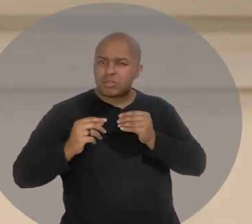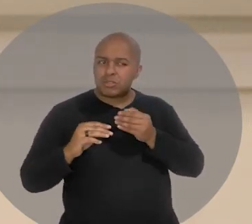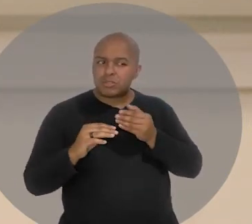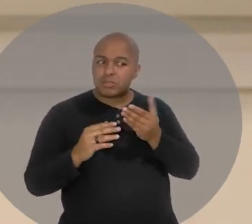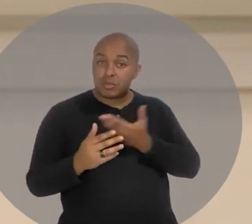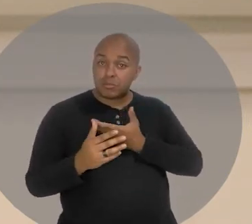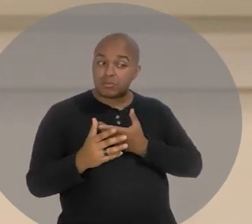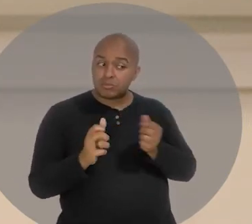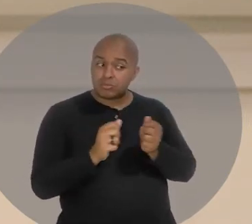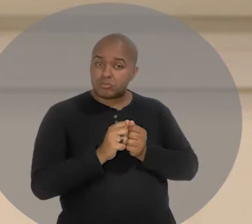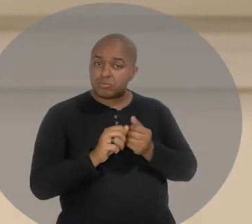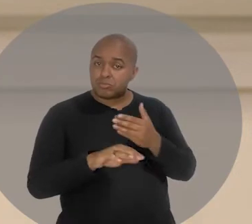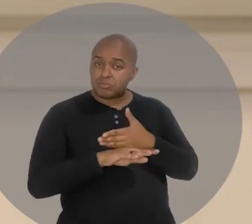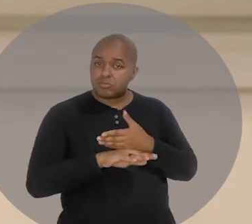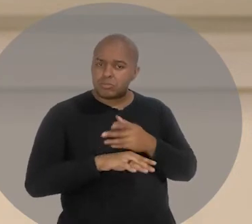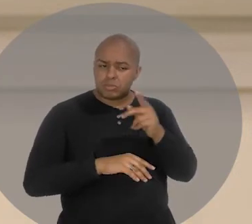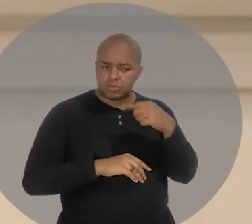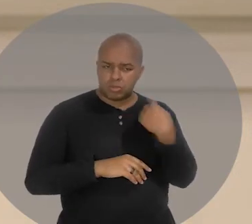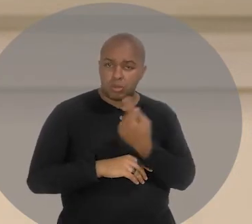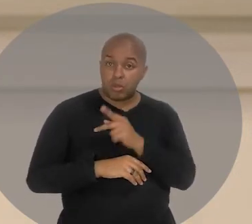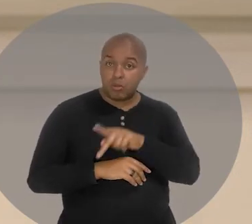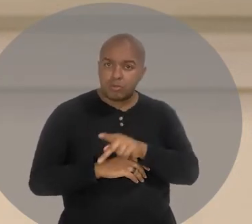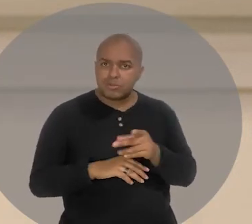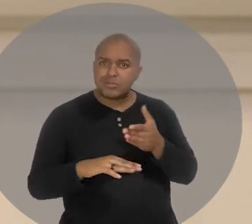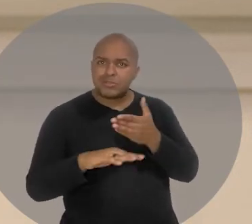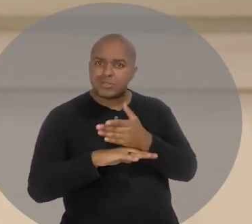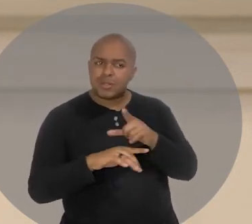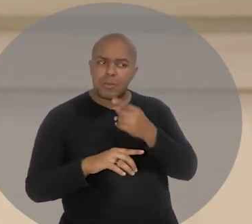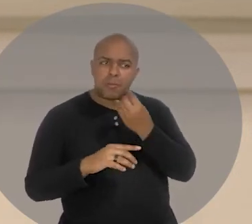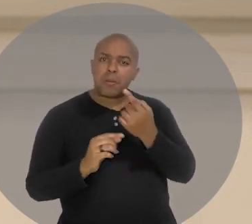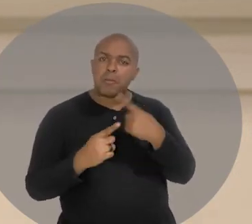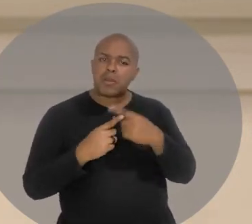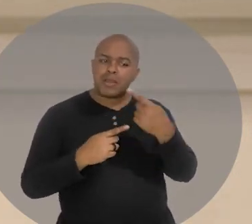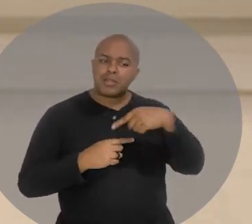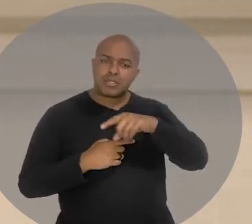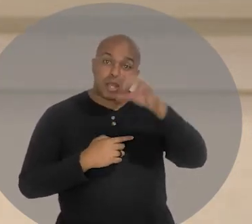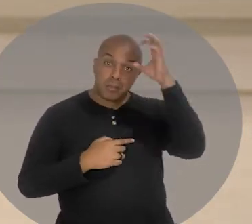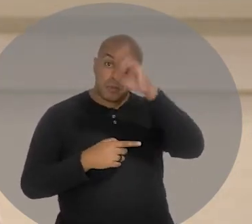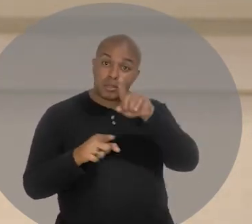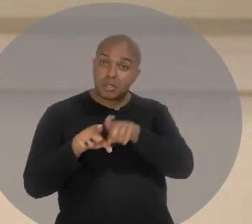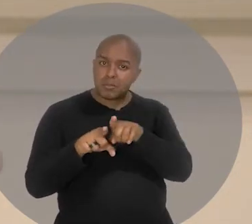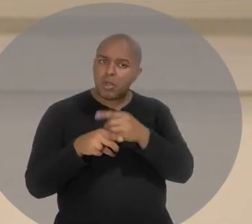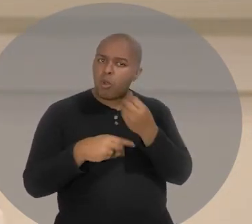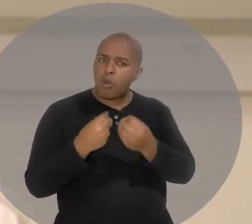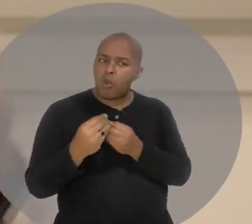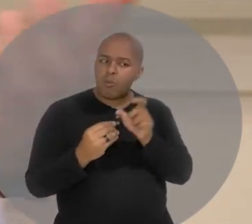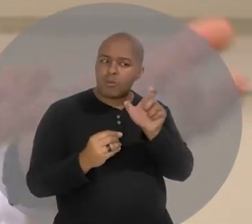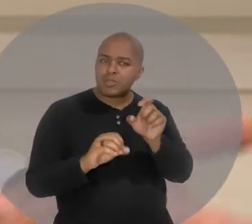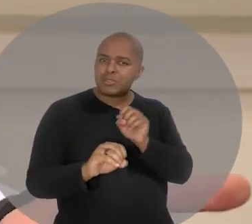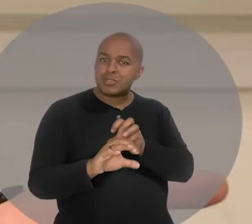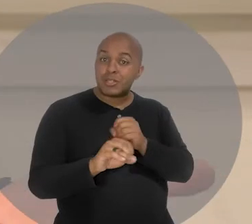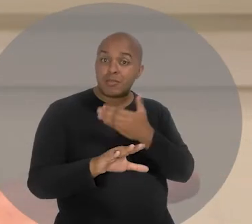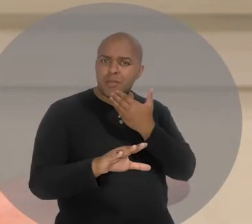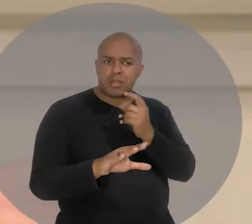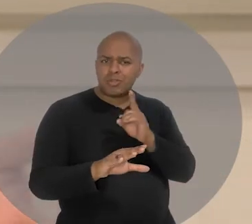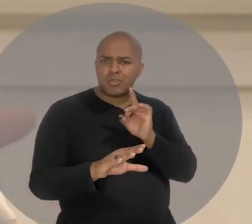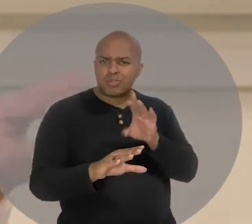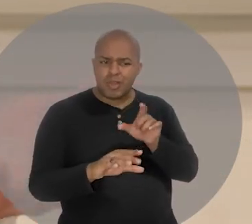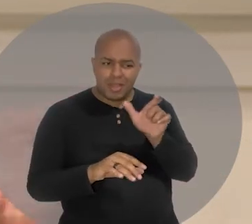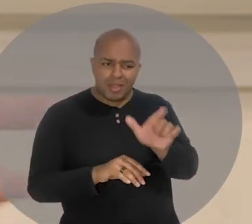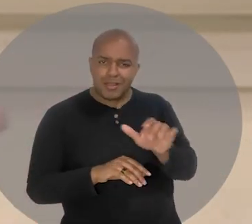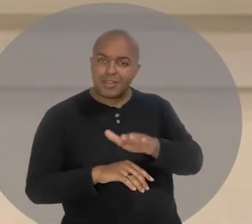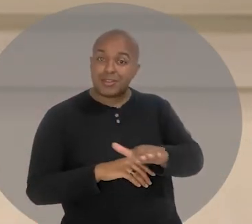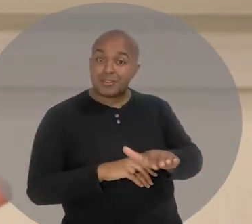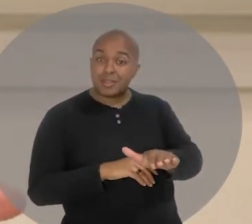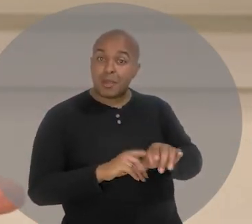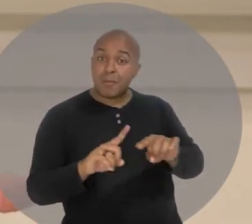Nós, professores, nos beneficiamos, porque nós aprendemos também como ensinar melhor, não só para aquela criança, mas